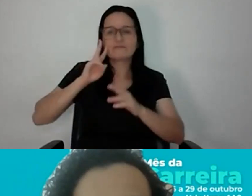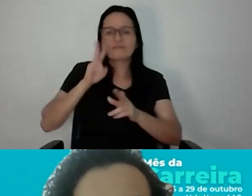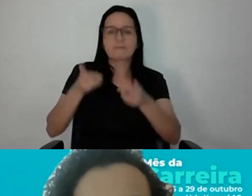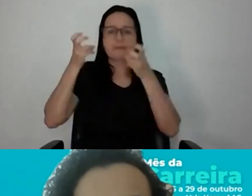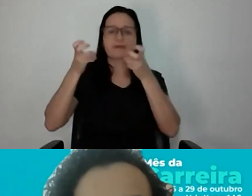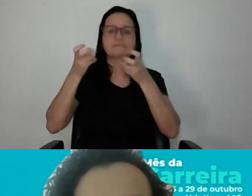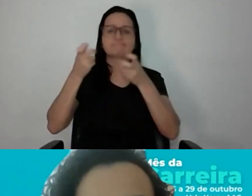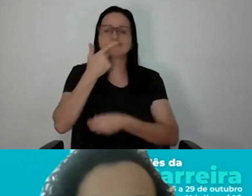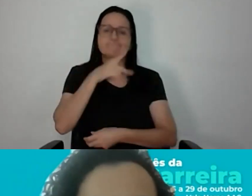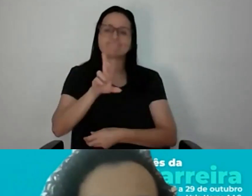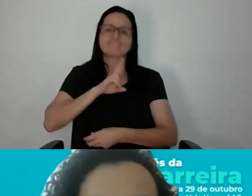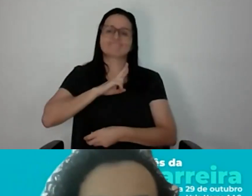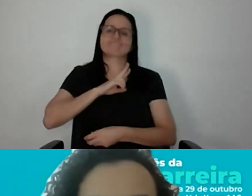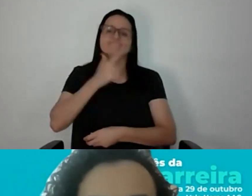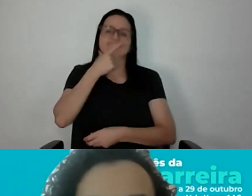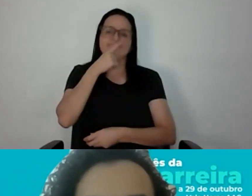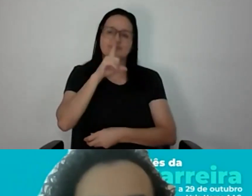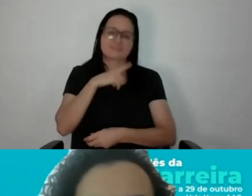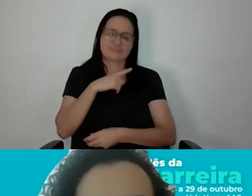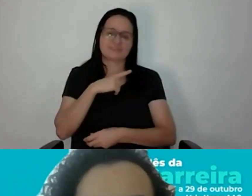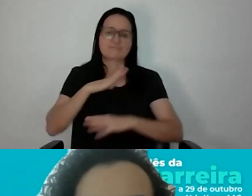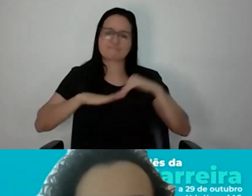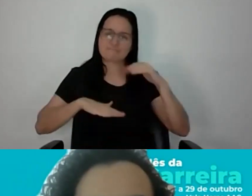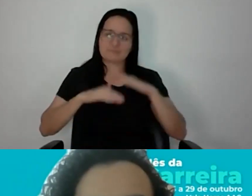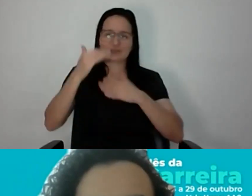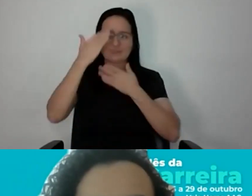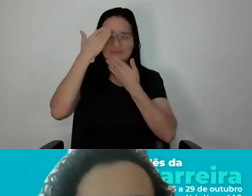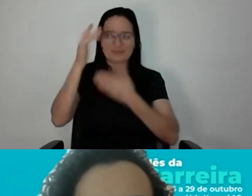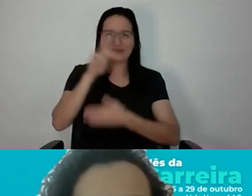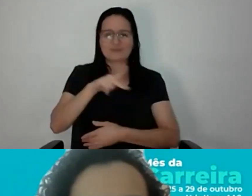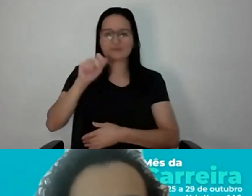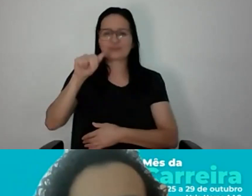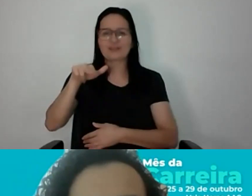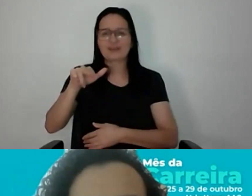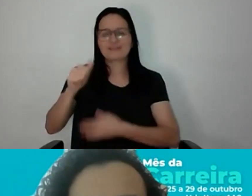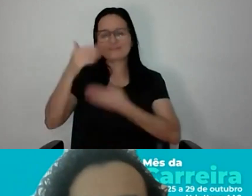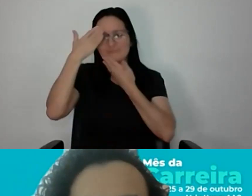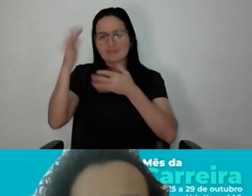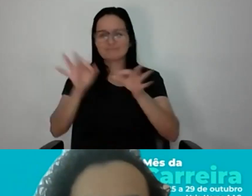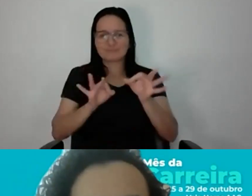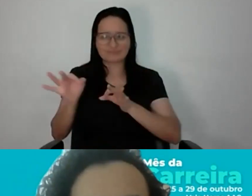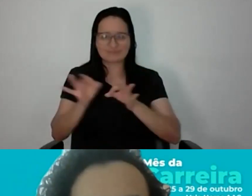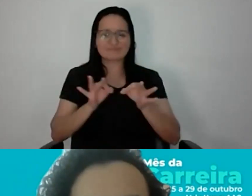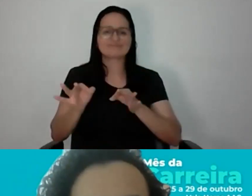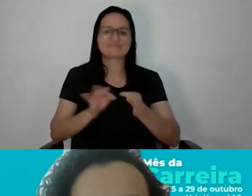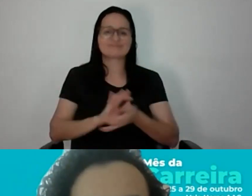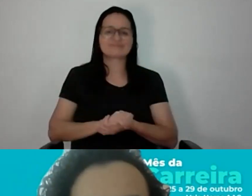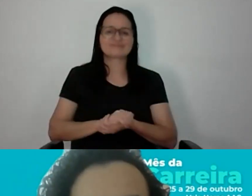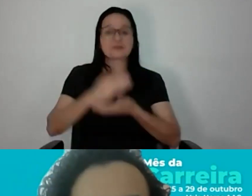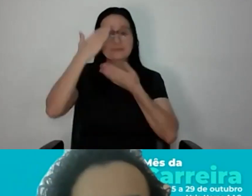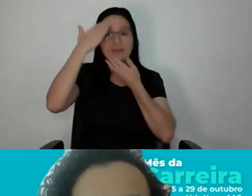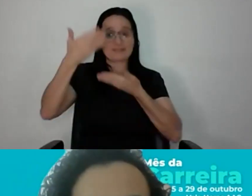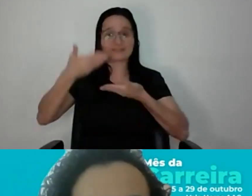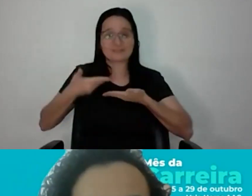também para vocês. E aí, para finalizar, obrigado, professora Ana, obrigado, Kaique, todo mundo da organização, obrigado pelo convite,